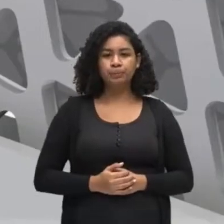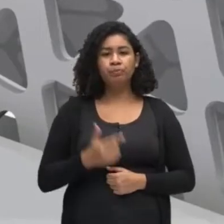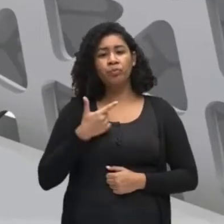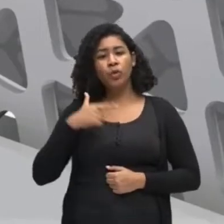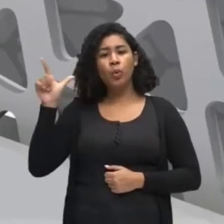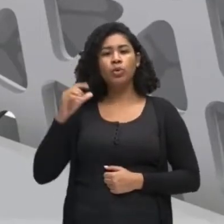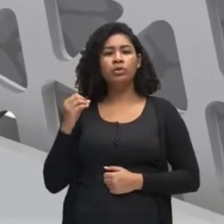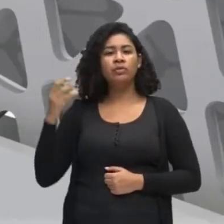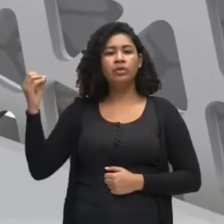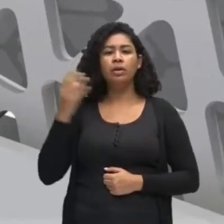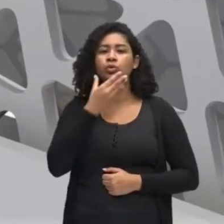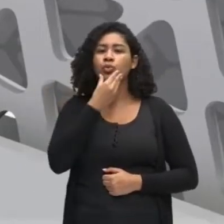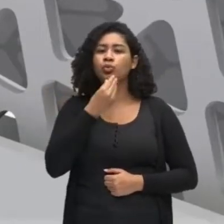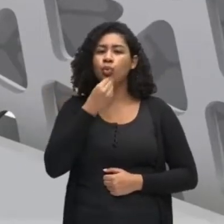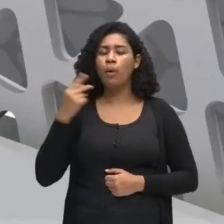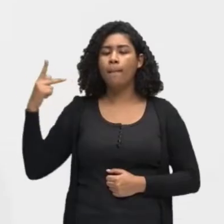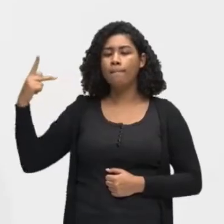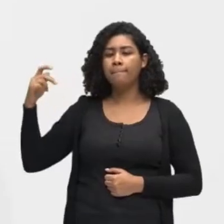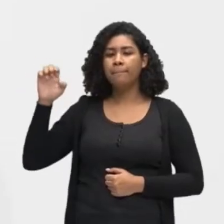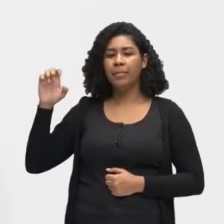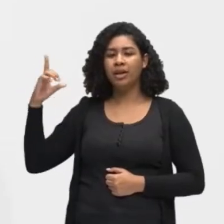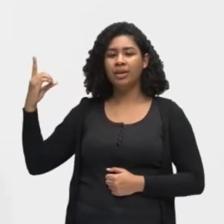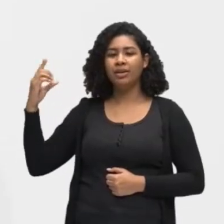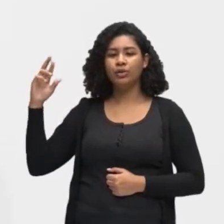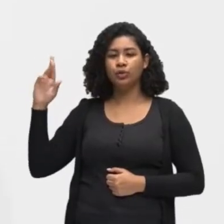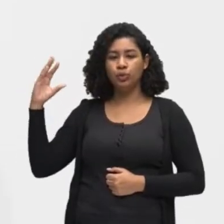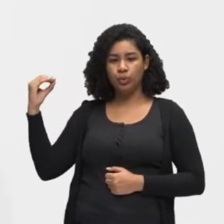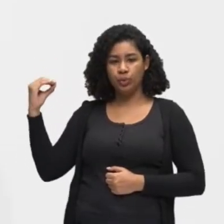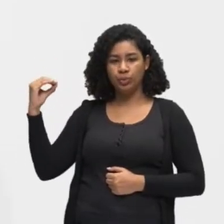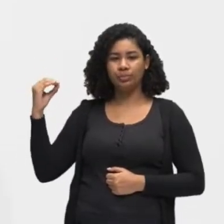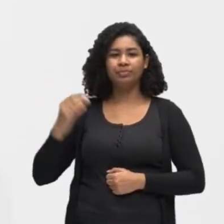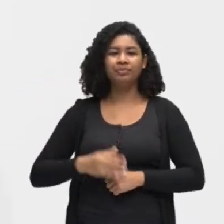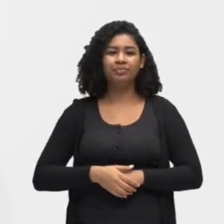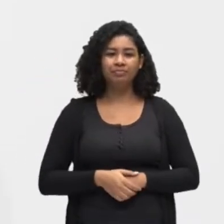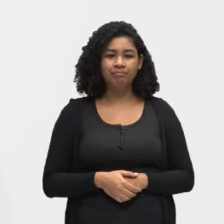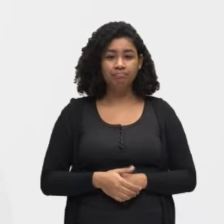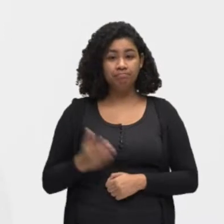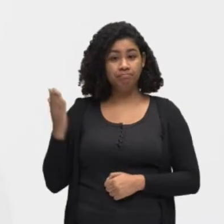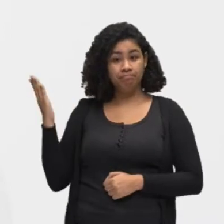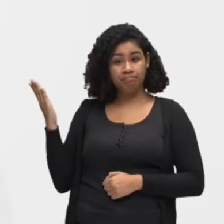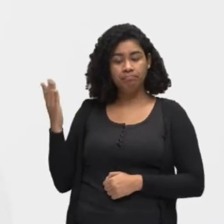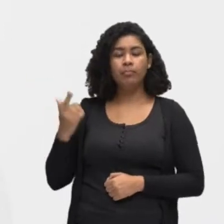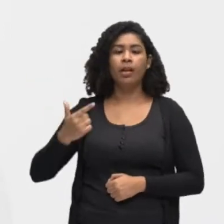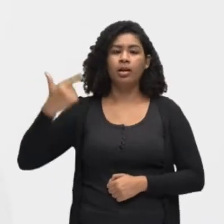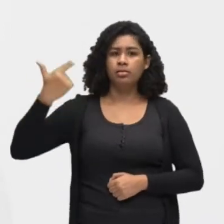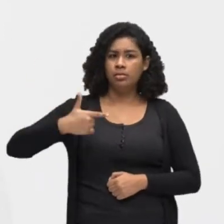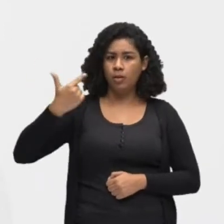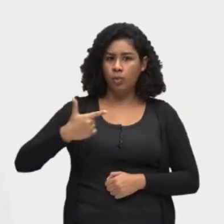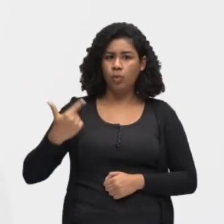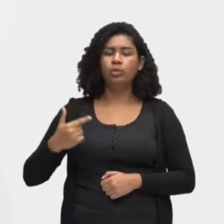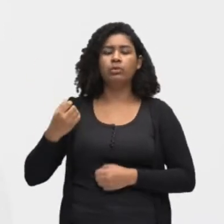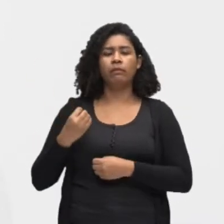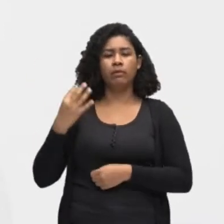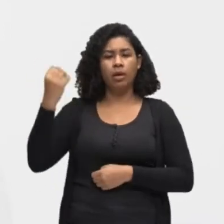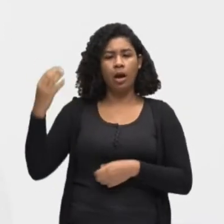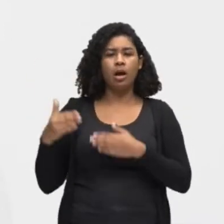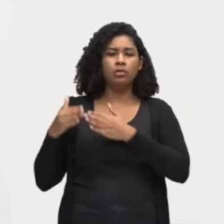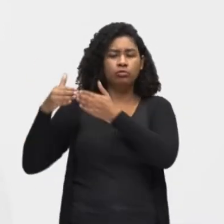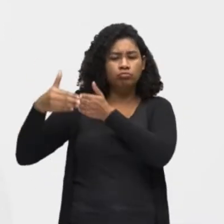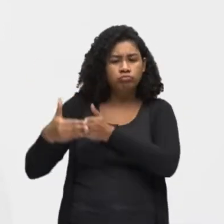Pedro de Ursúa e Lope de Aguirre. Olha o texto para vocês. Foi a segunda expedição a percorrer todo o rio